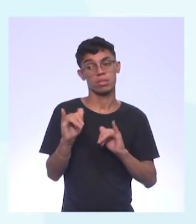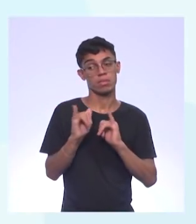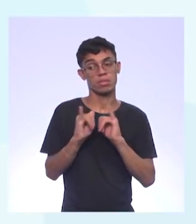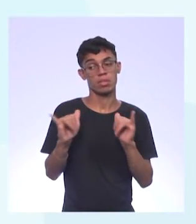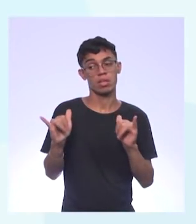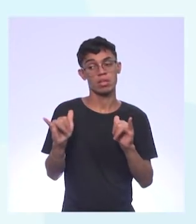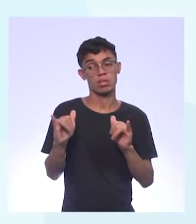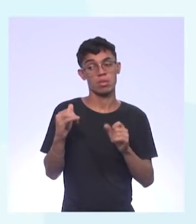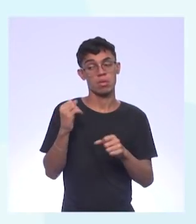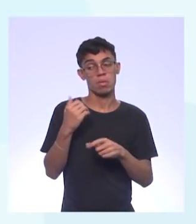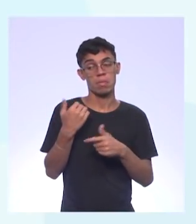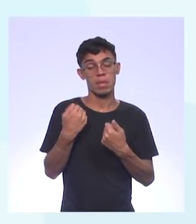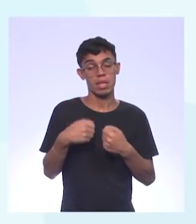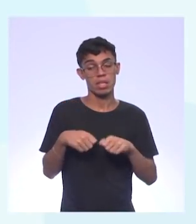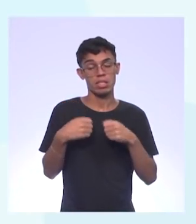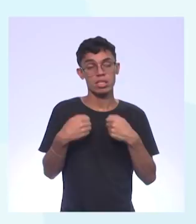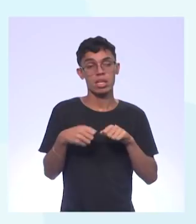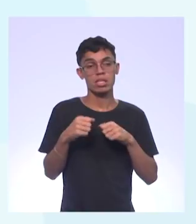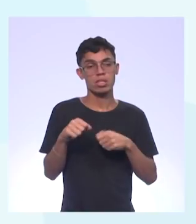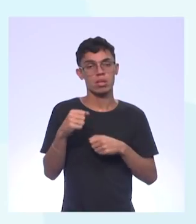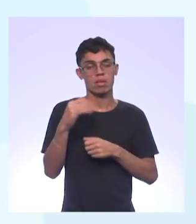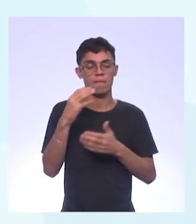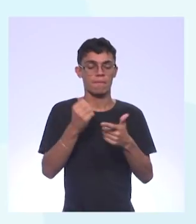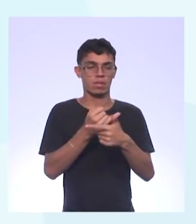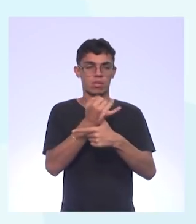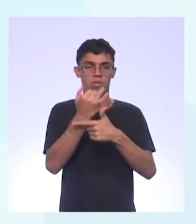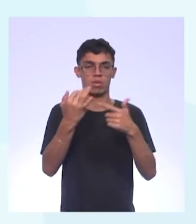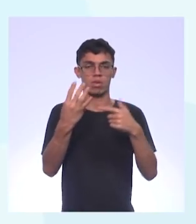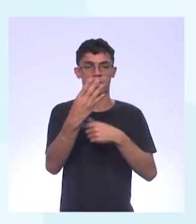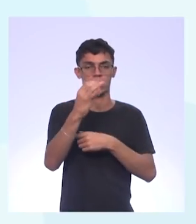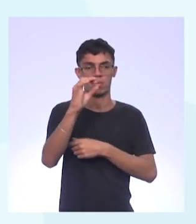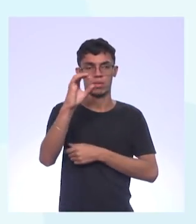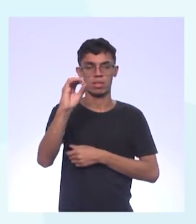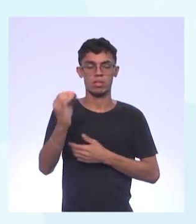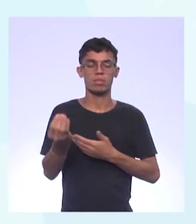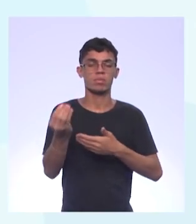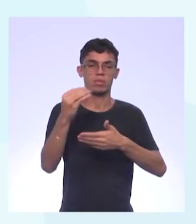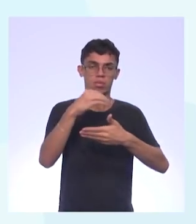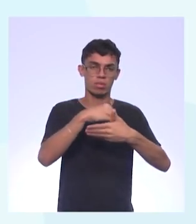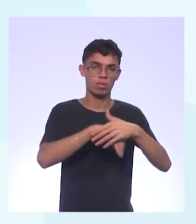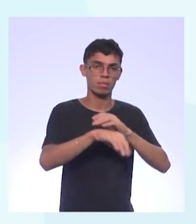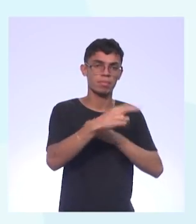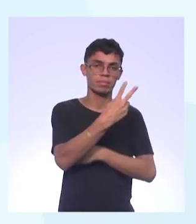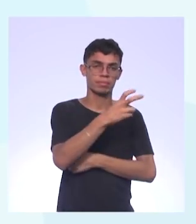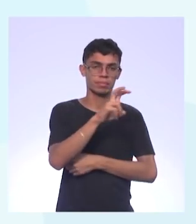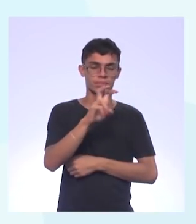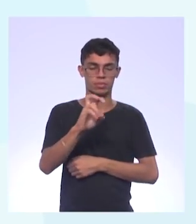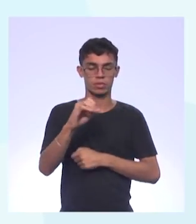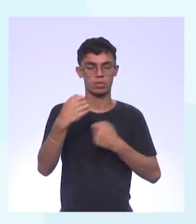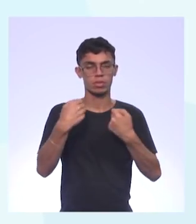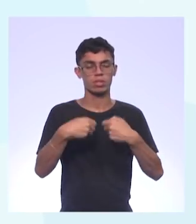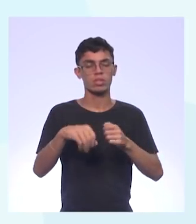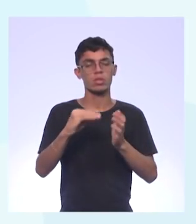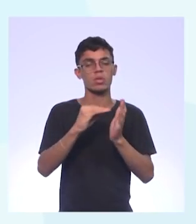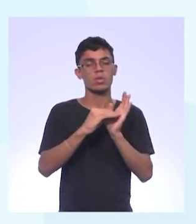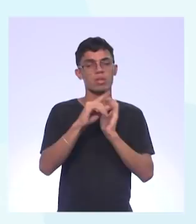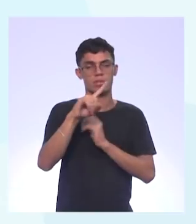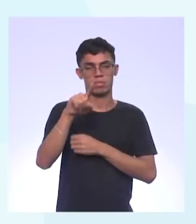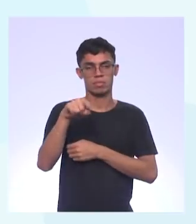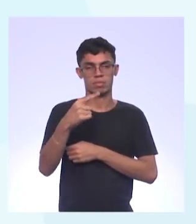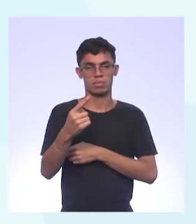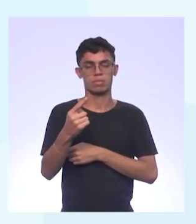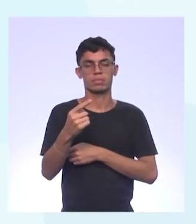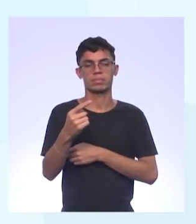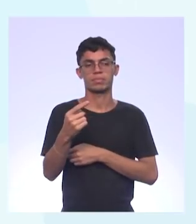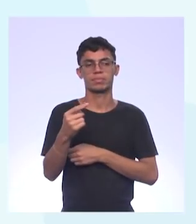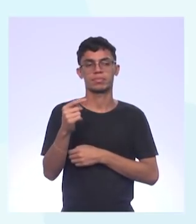quebrar o 40 você vai ter que funcionar no 40 para cabelo 25 por isso você coloca essa, E aí para você